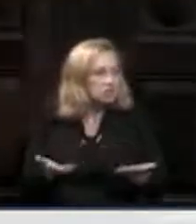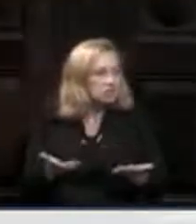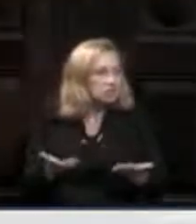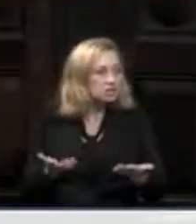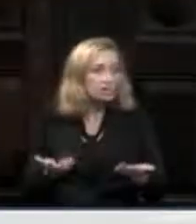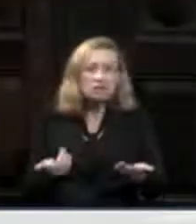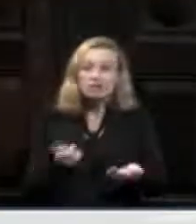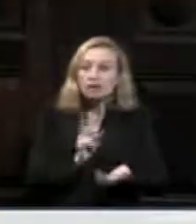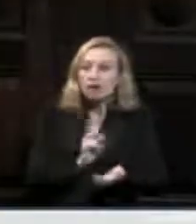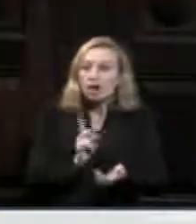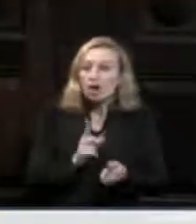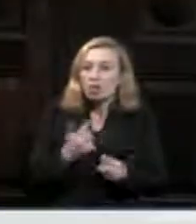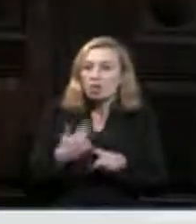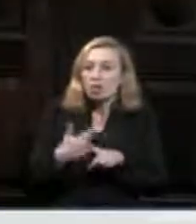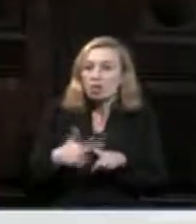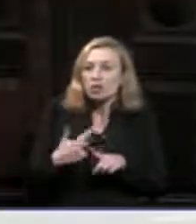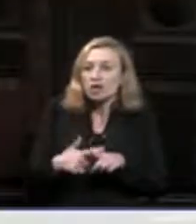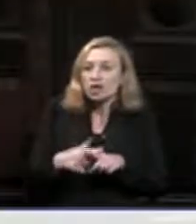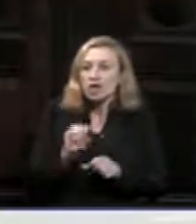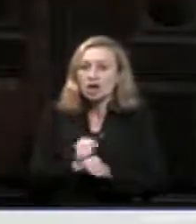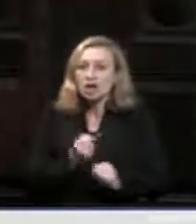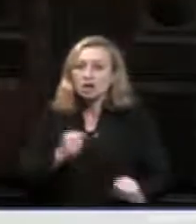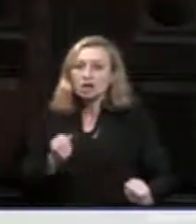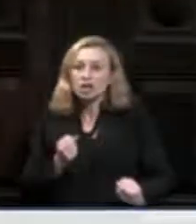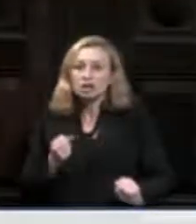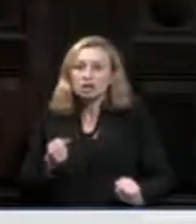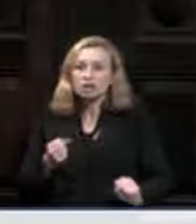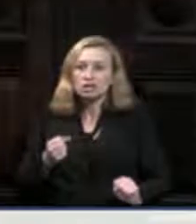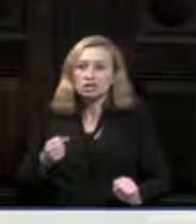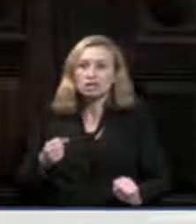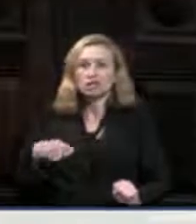grande empreendedor, é um grande especulador.